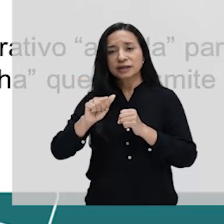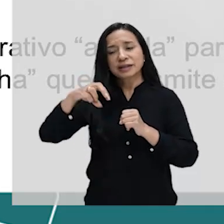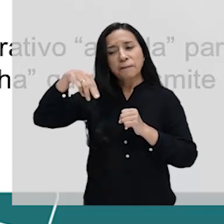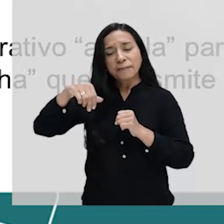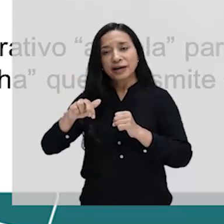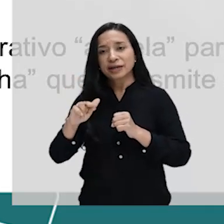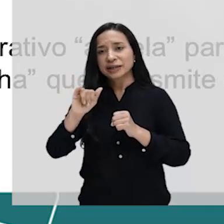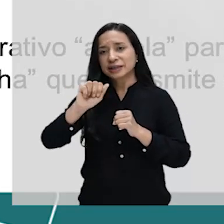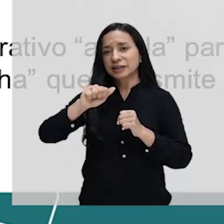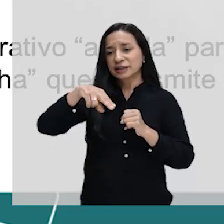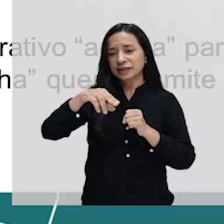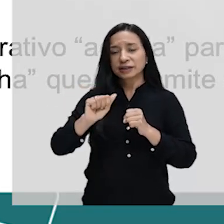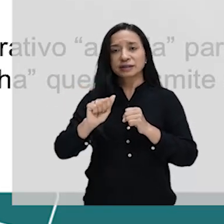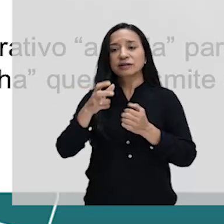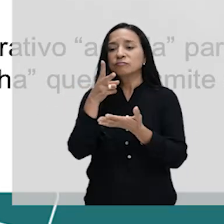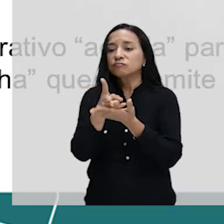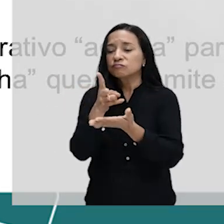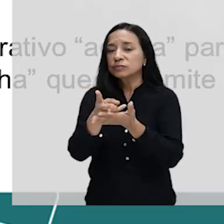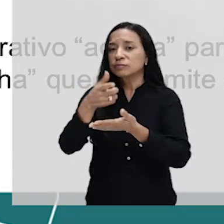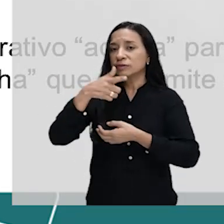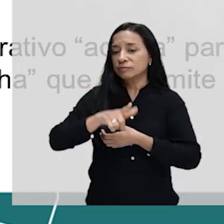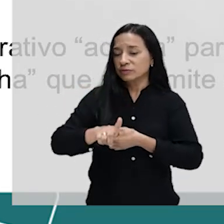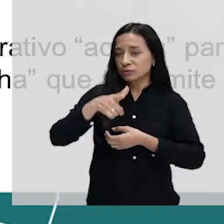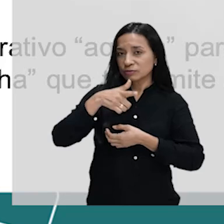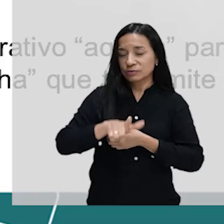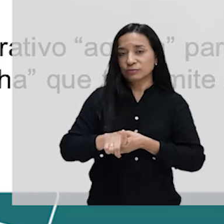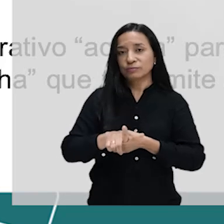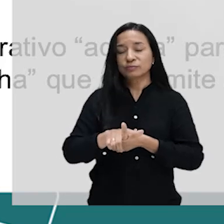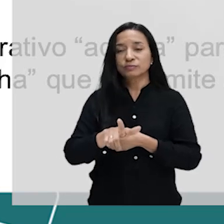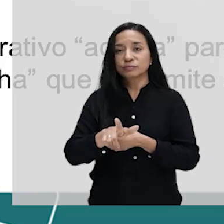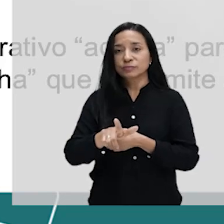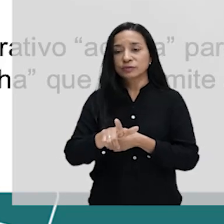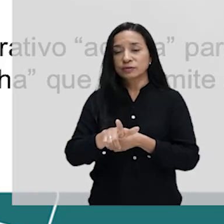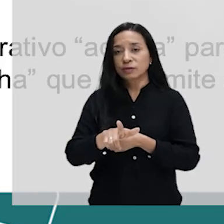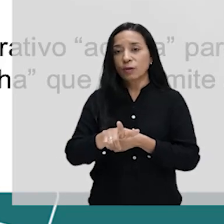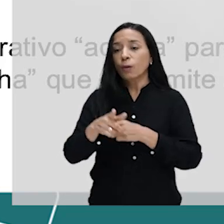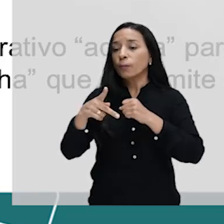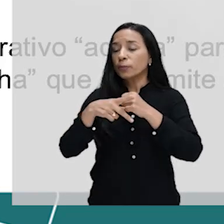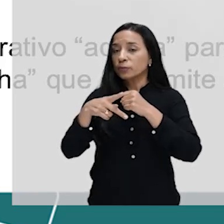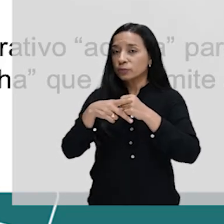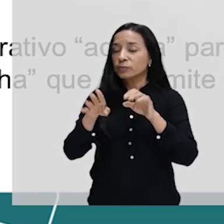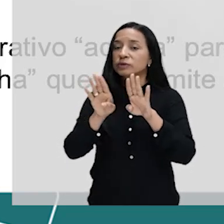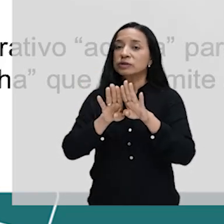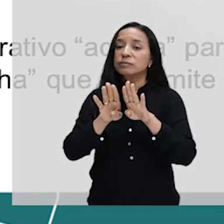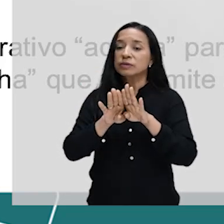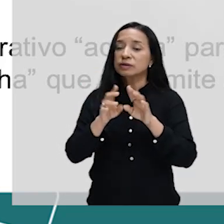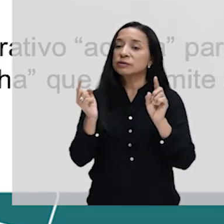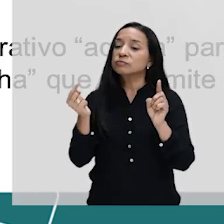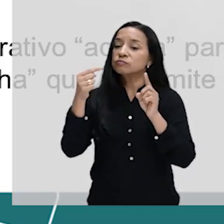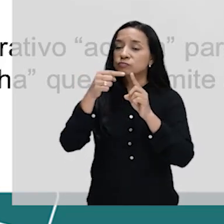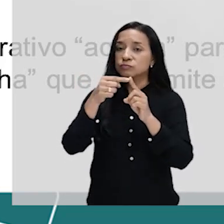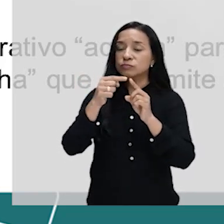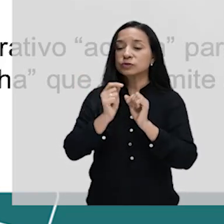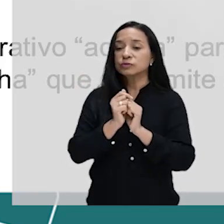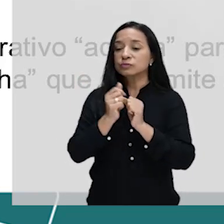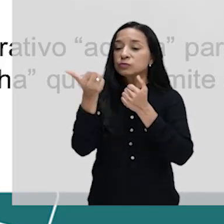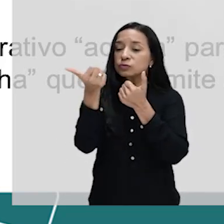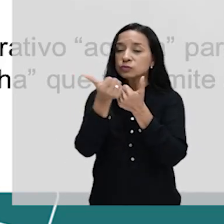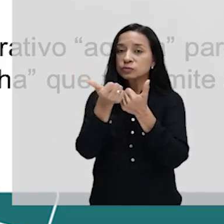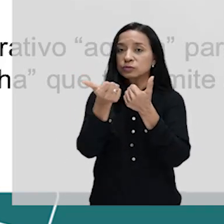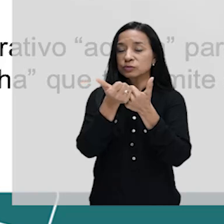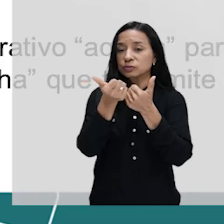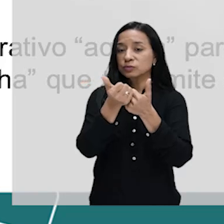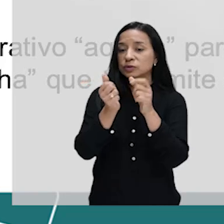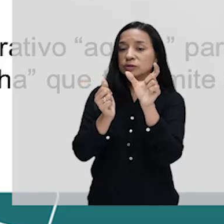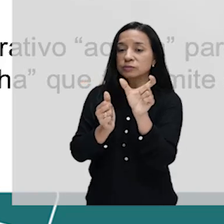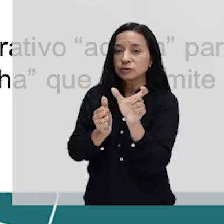boa cantora, Mariana chegou. Então fica muito repetitivo. Então os pronomes eles também têm essa função de substituir